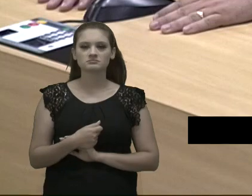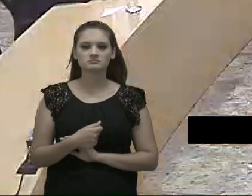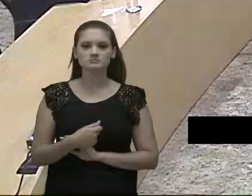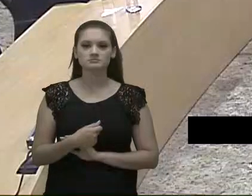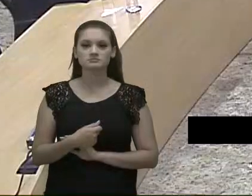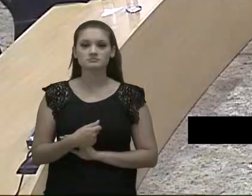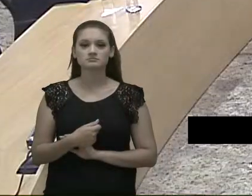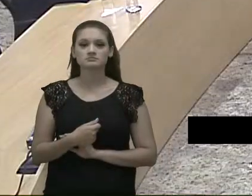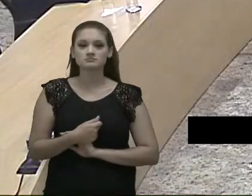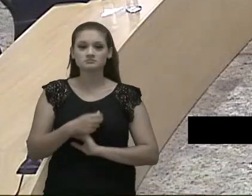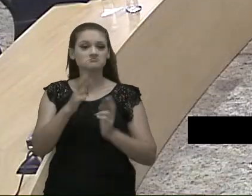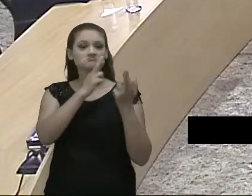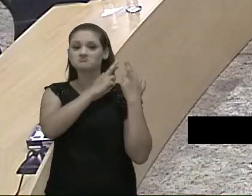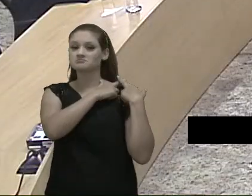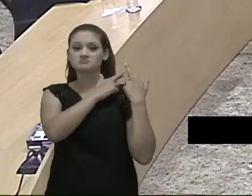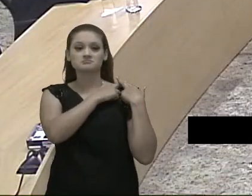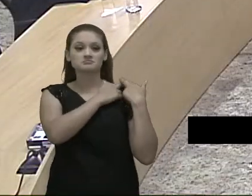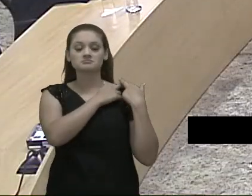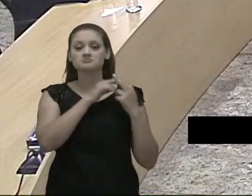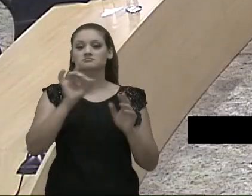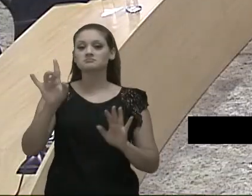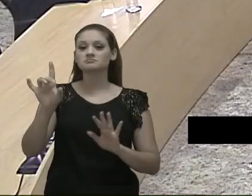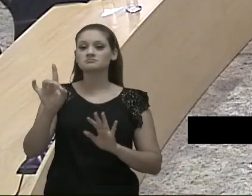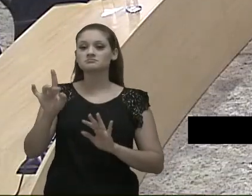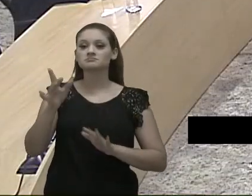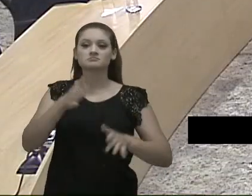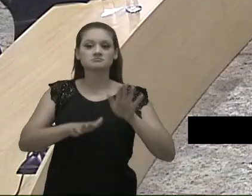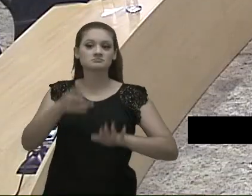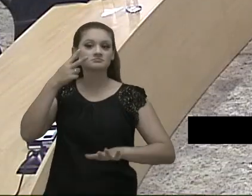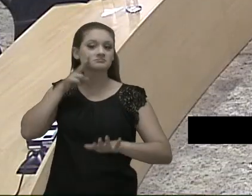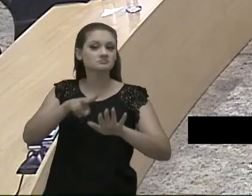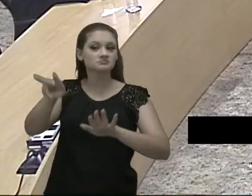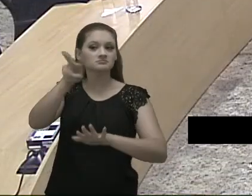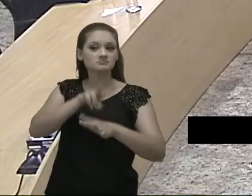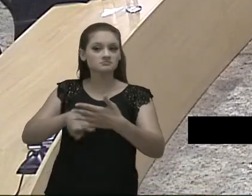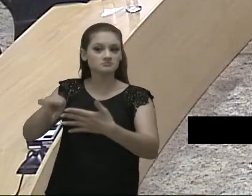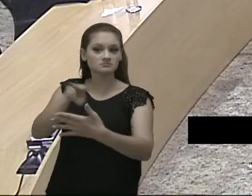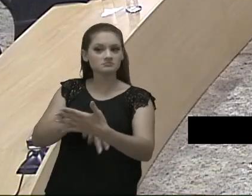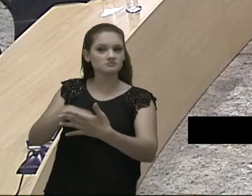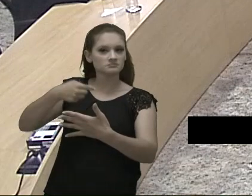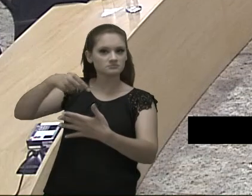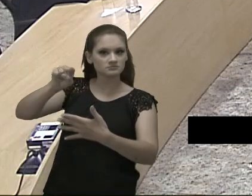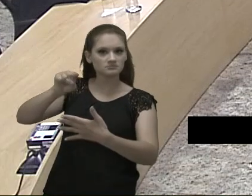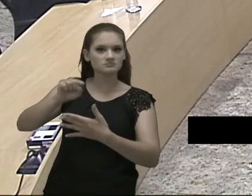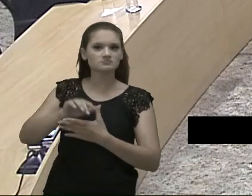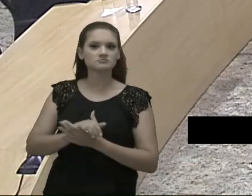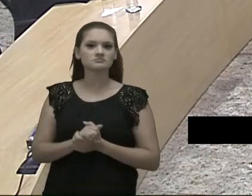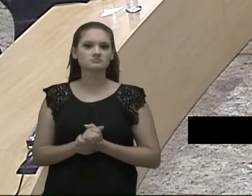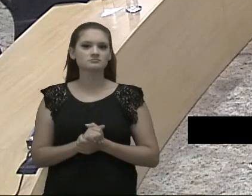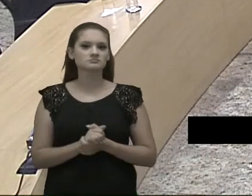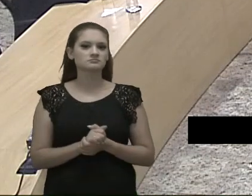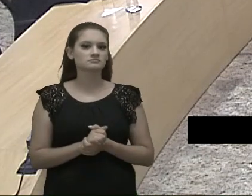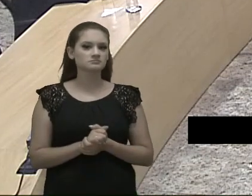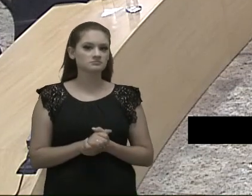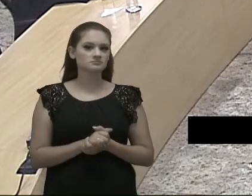Eu não sou responsável por lá, eu faço algumas avaliações naquela unidade. Ele é da Santa Helena, irmão. O senhor